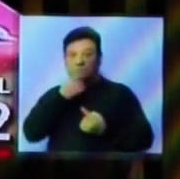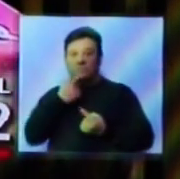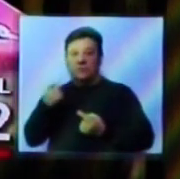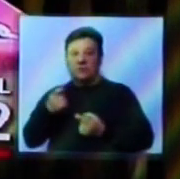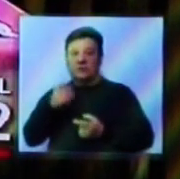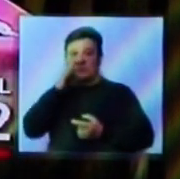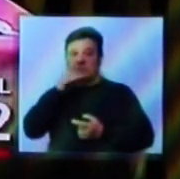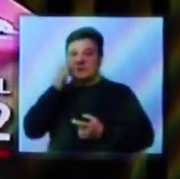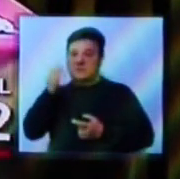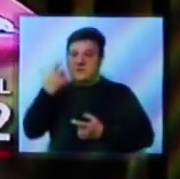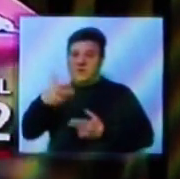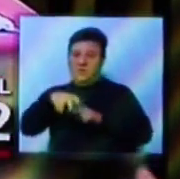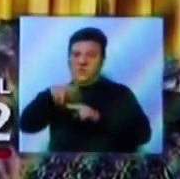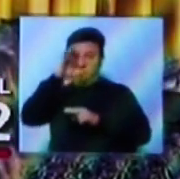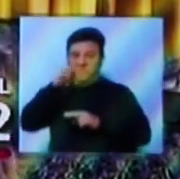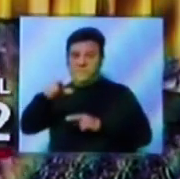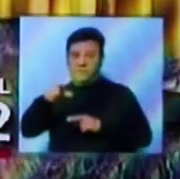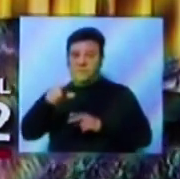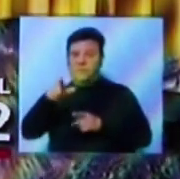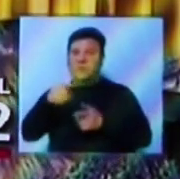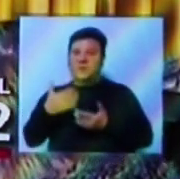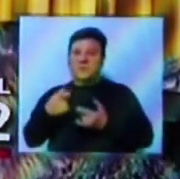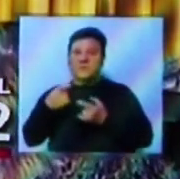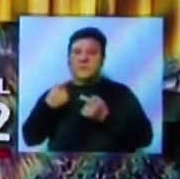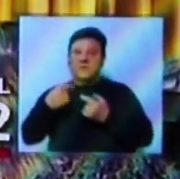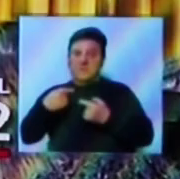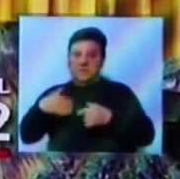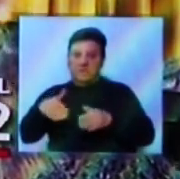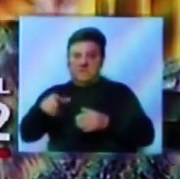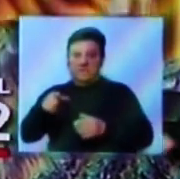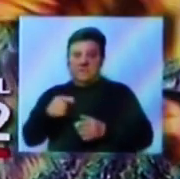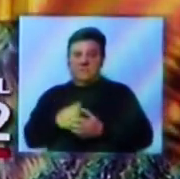Se você estivesse no governo, iria...